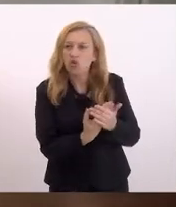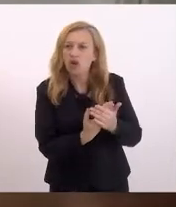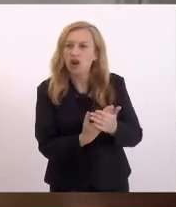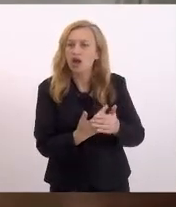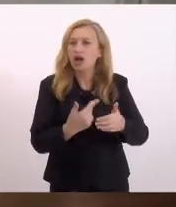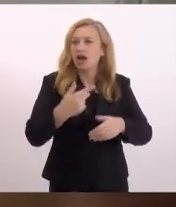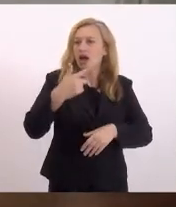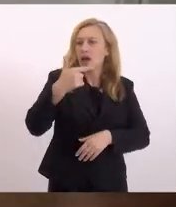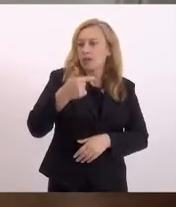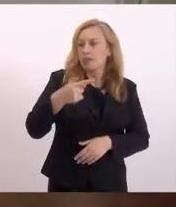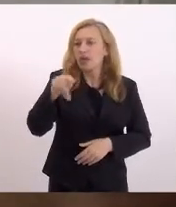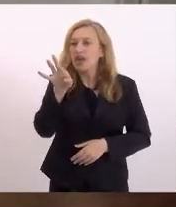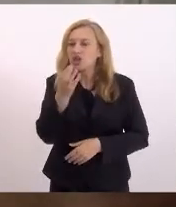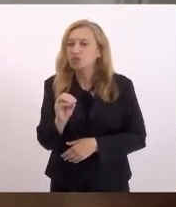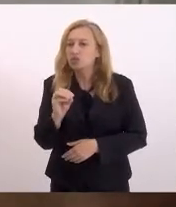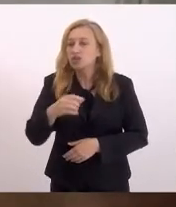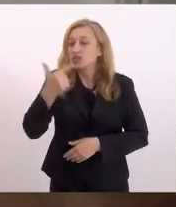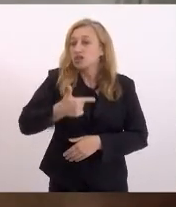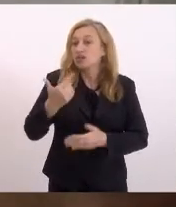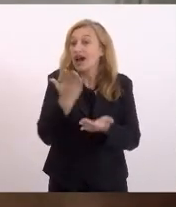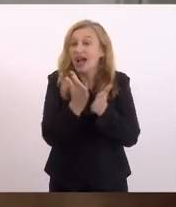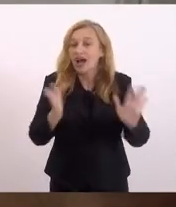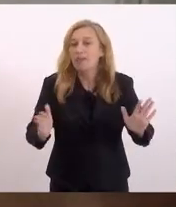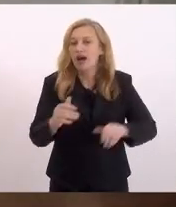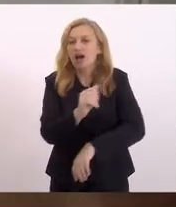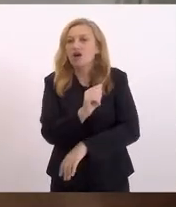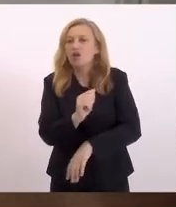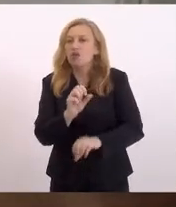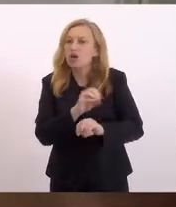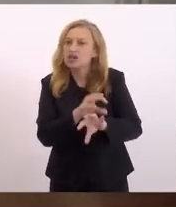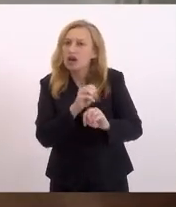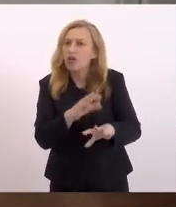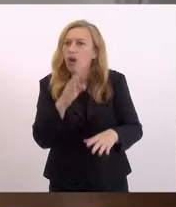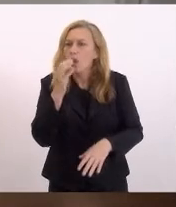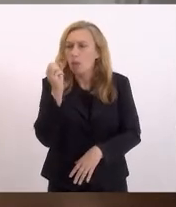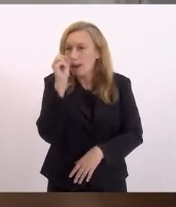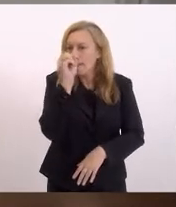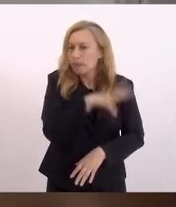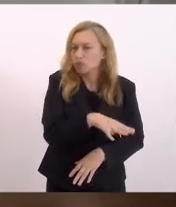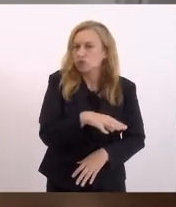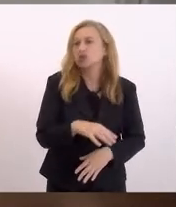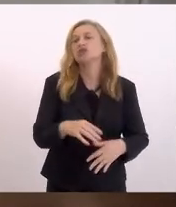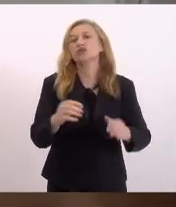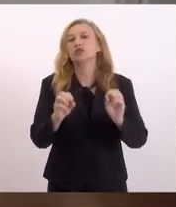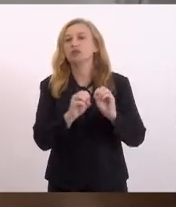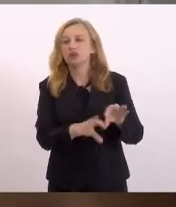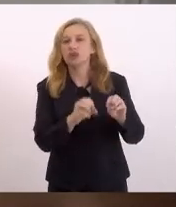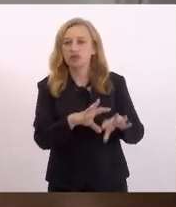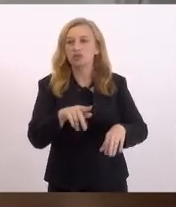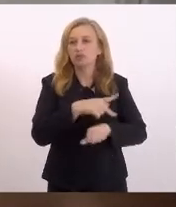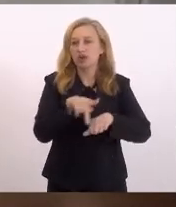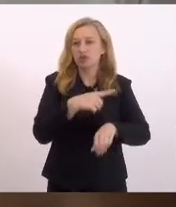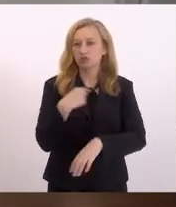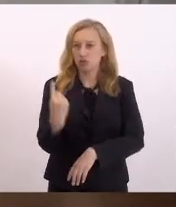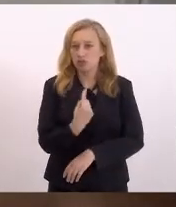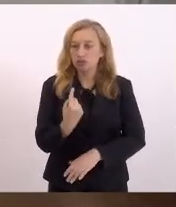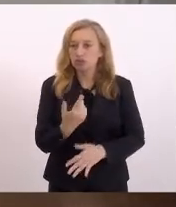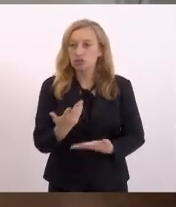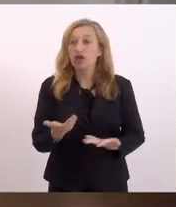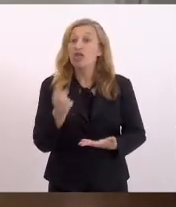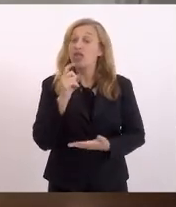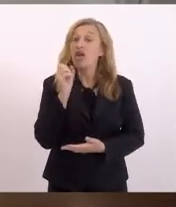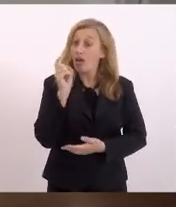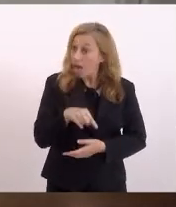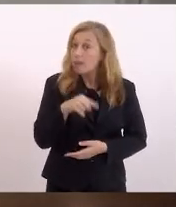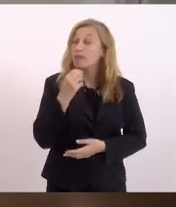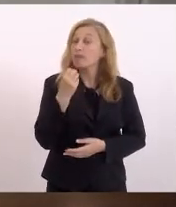estão querendo acabar com as aulas. É um absurdo o que estão fazendo com a educação do nosso país. E é muito bom